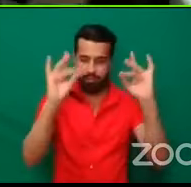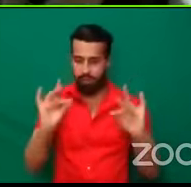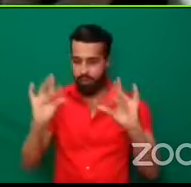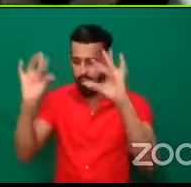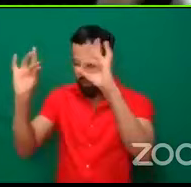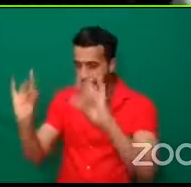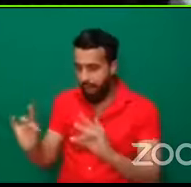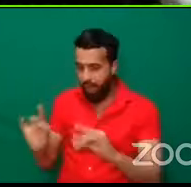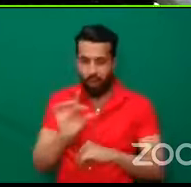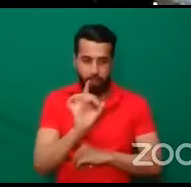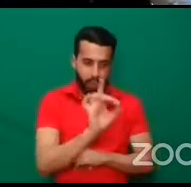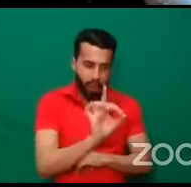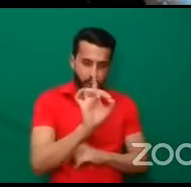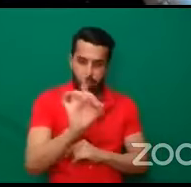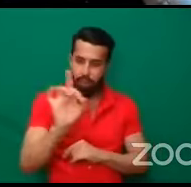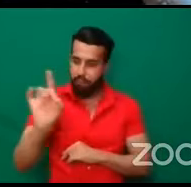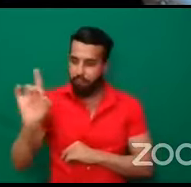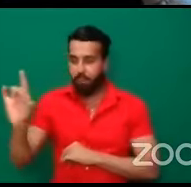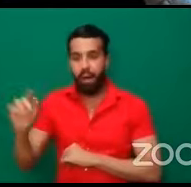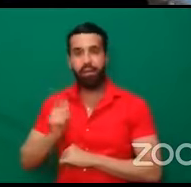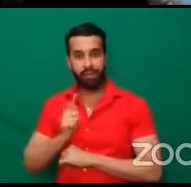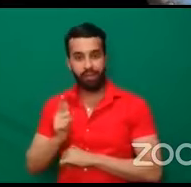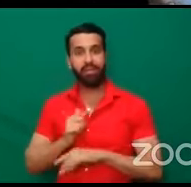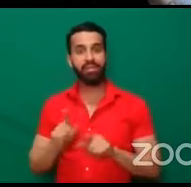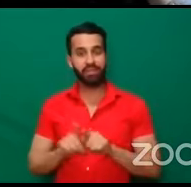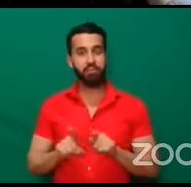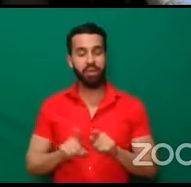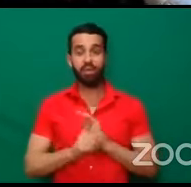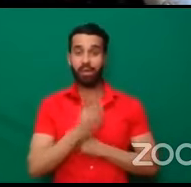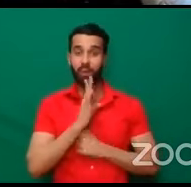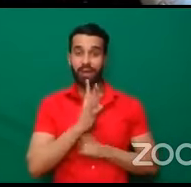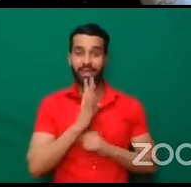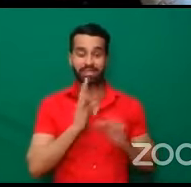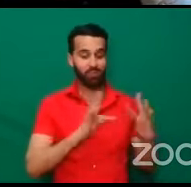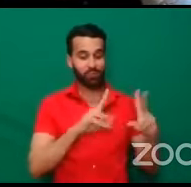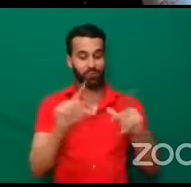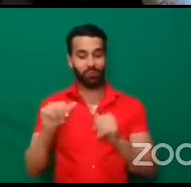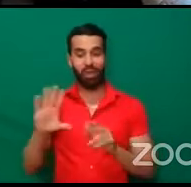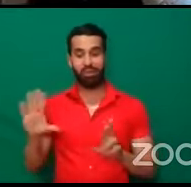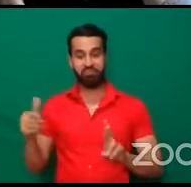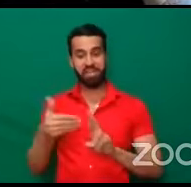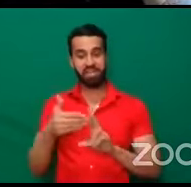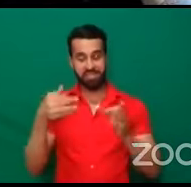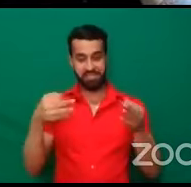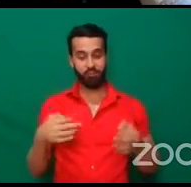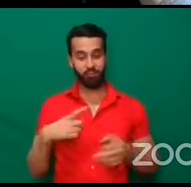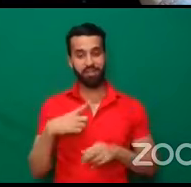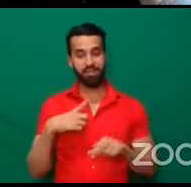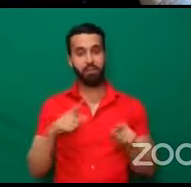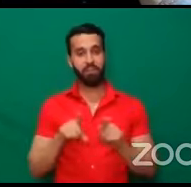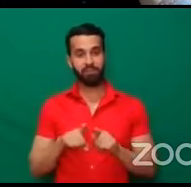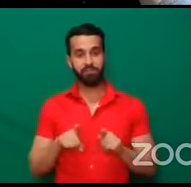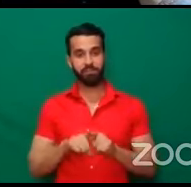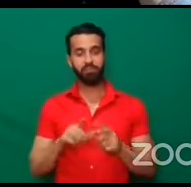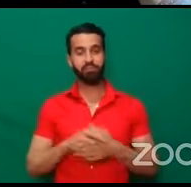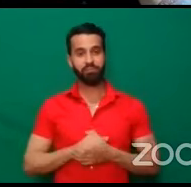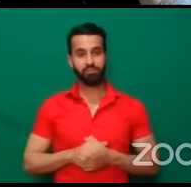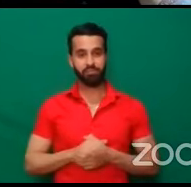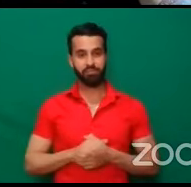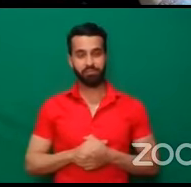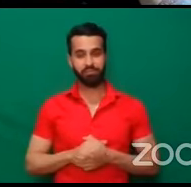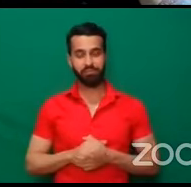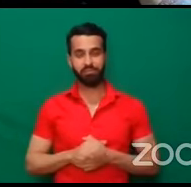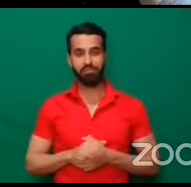né? É isso. E Mas conhece a pessoa todas tem as que. referências. Então, quem vê, tipo assim, acaba, uau, né? Que